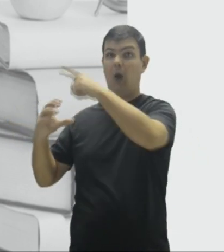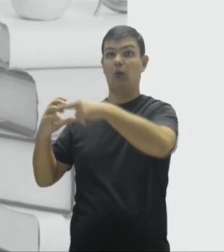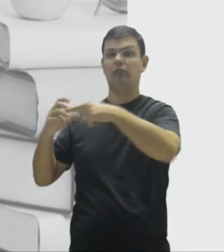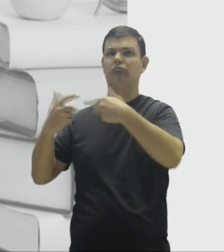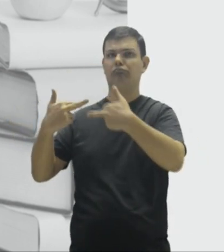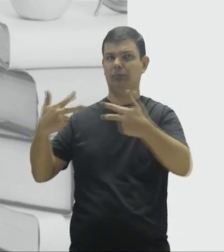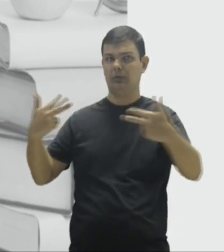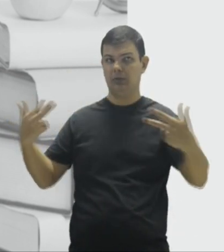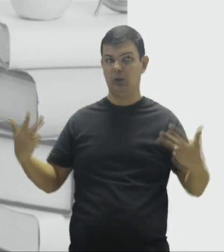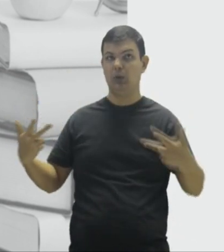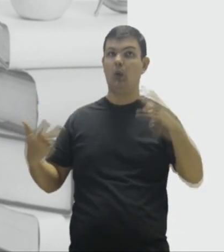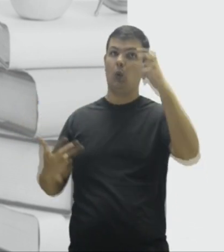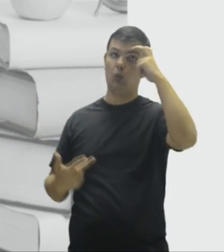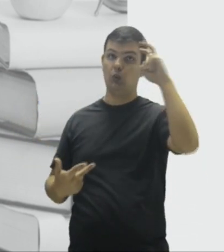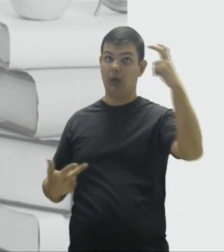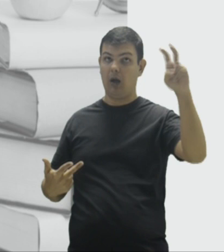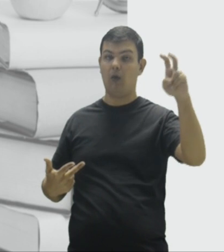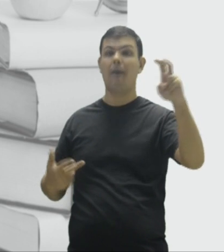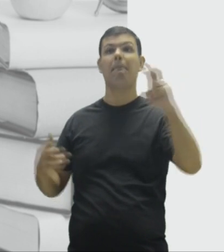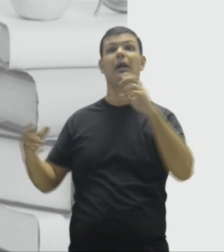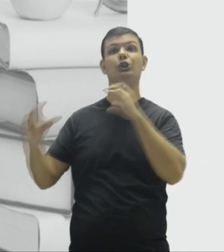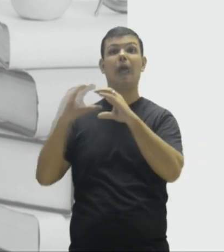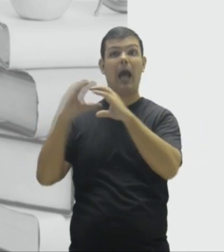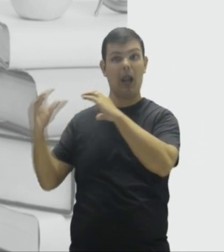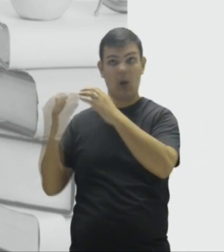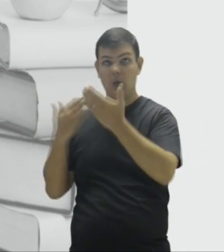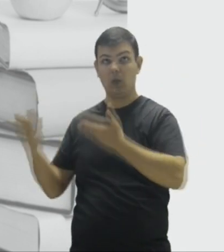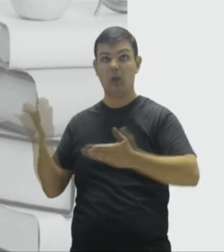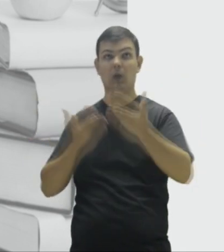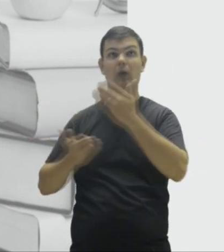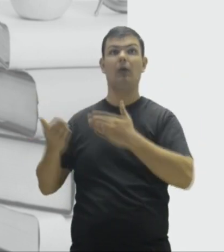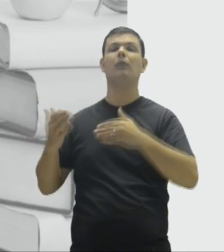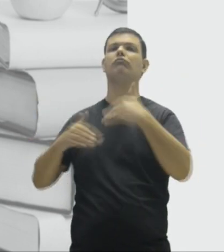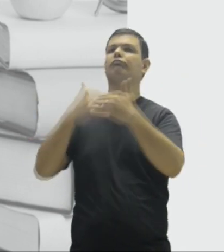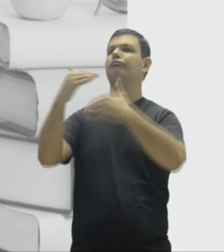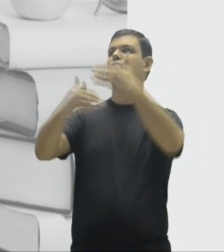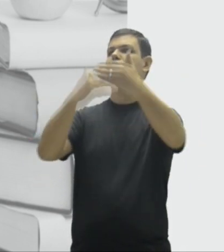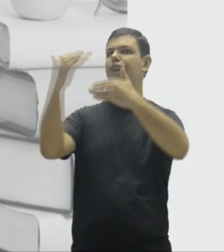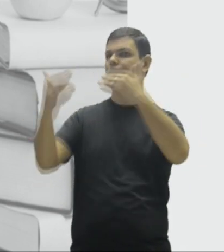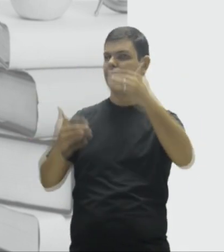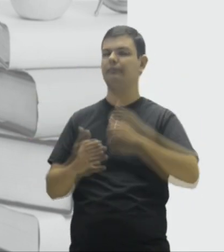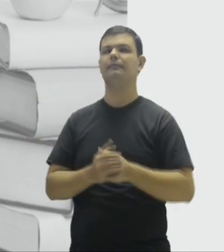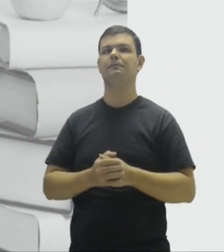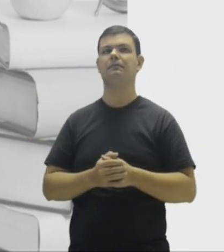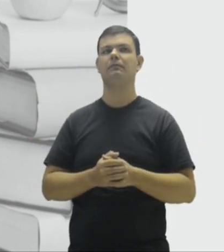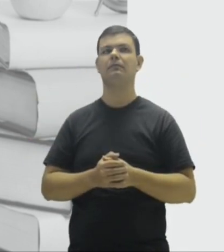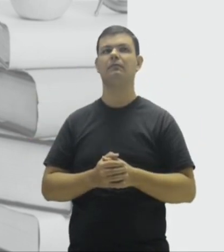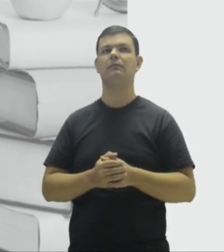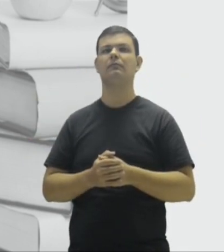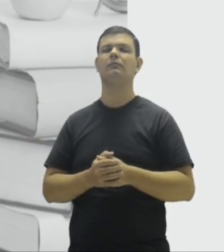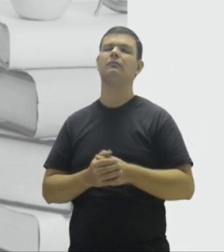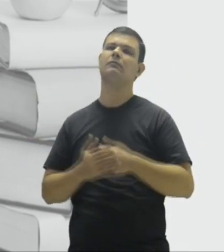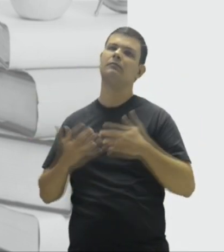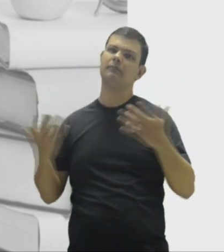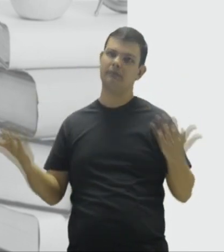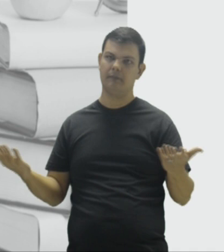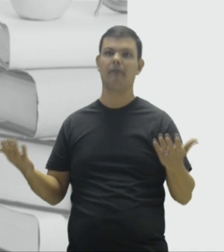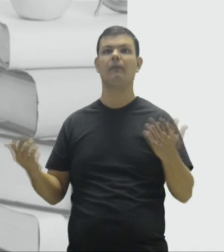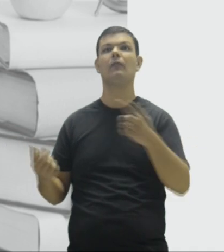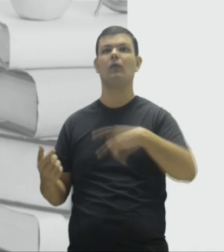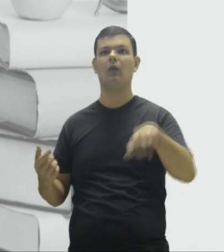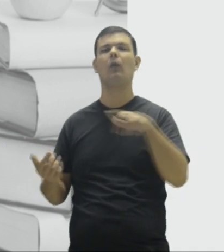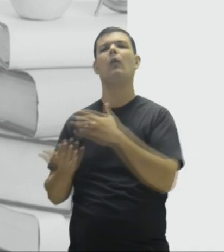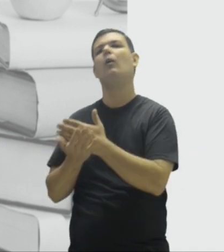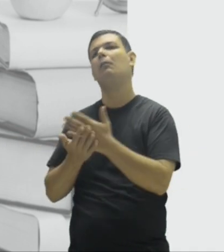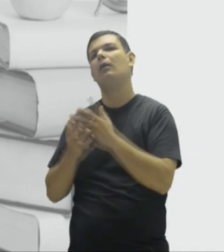da Diversidade Cultural para o Diálogo e o Desenvolvimento. Basicamente, nós falamos que é o